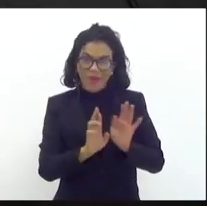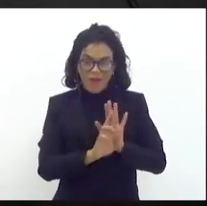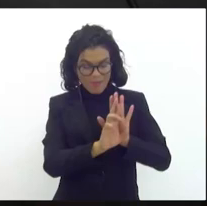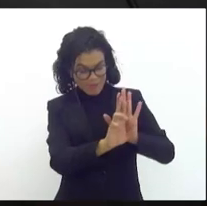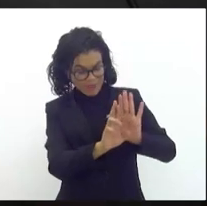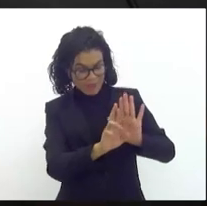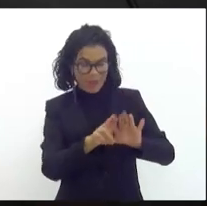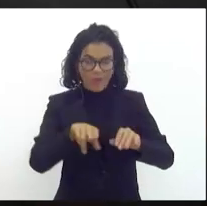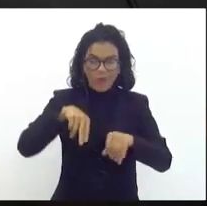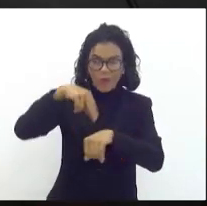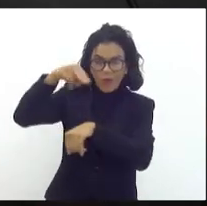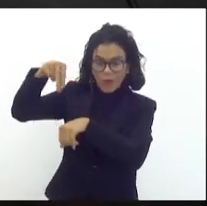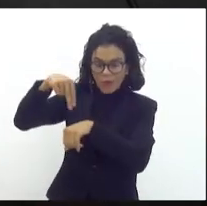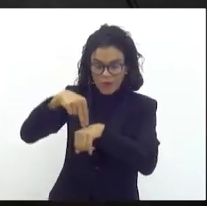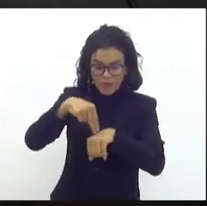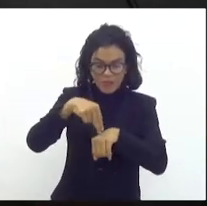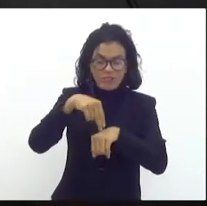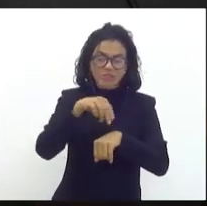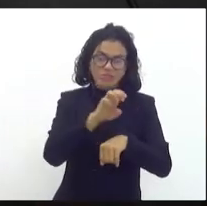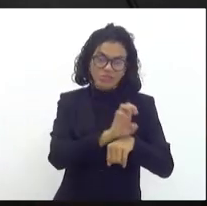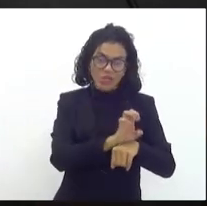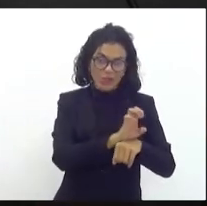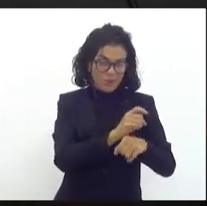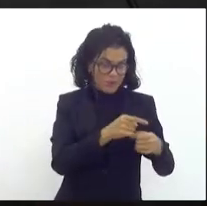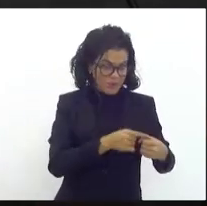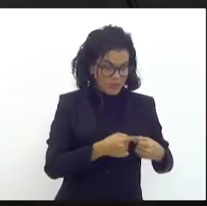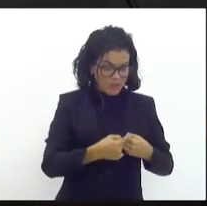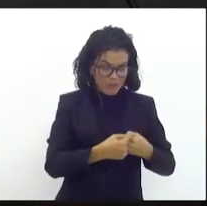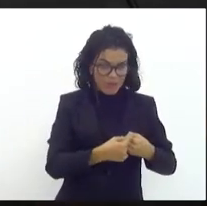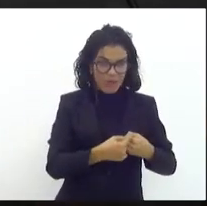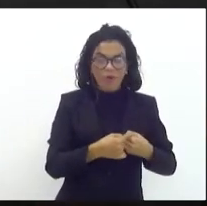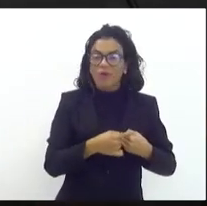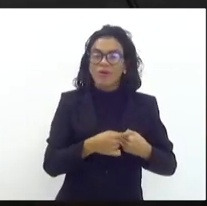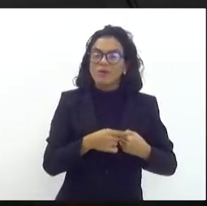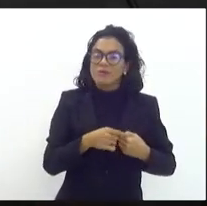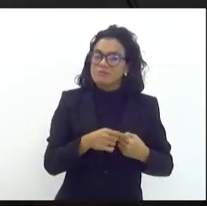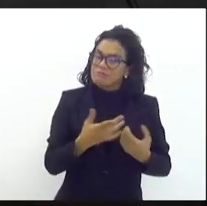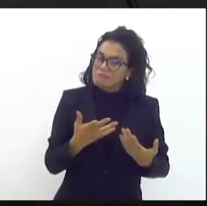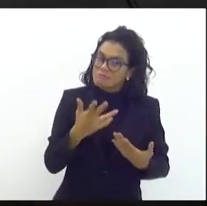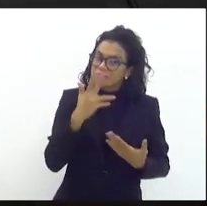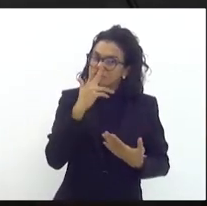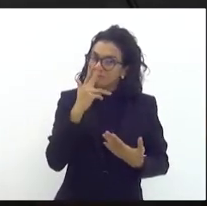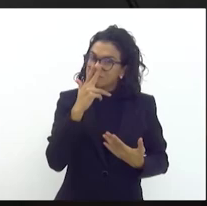Estado União o estado do município Aliás o estado vem sendo